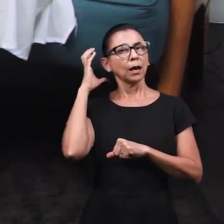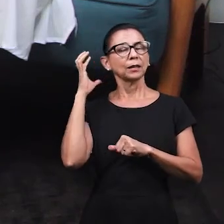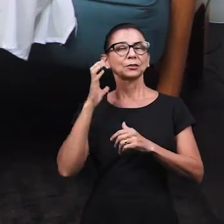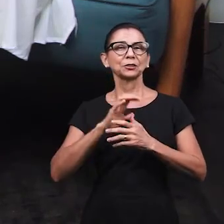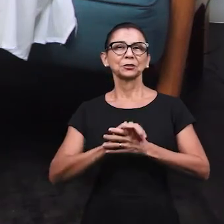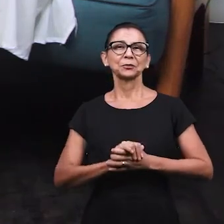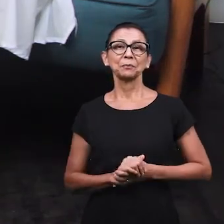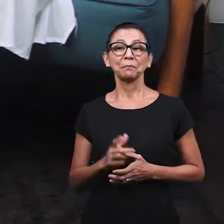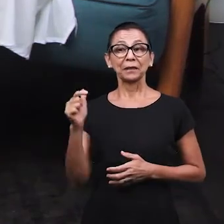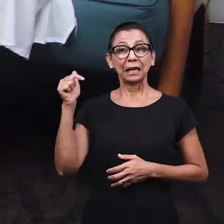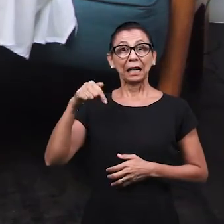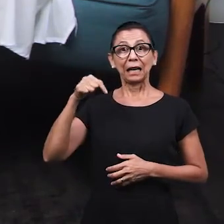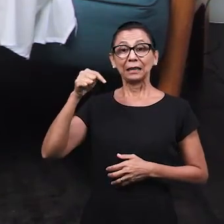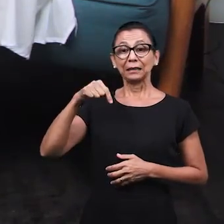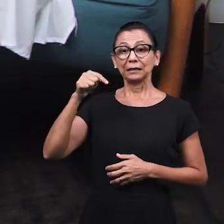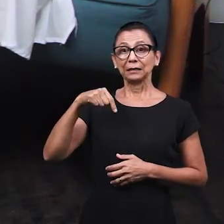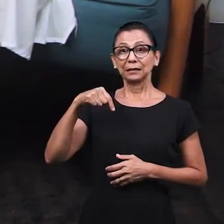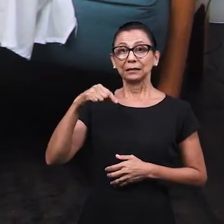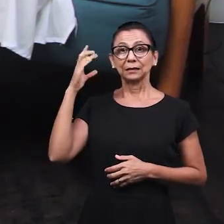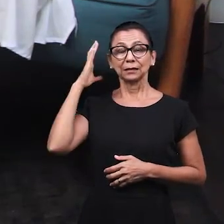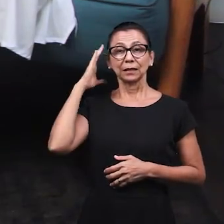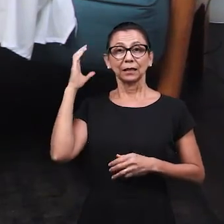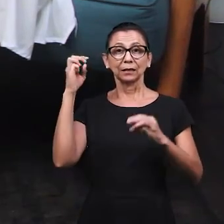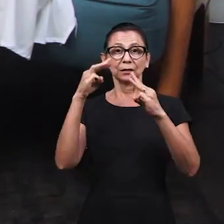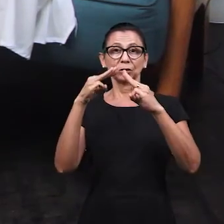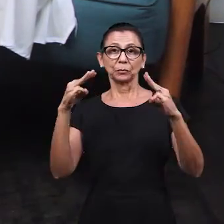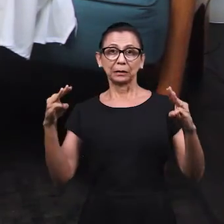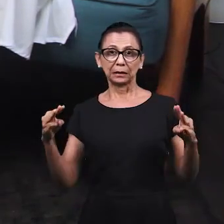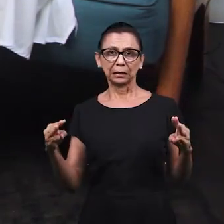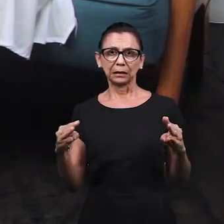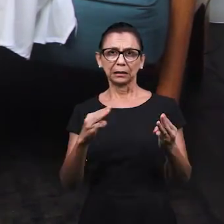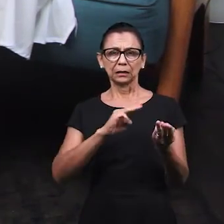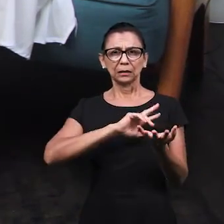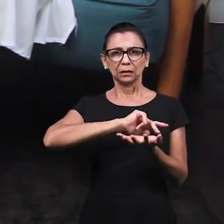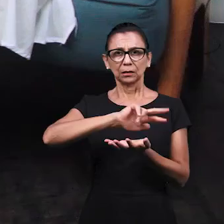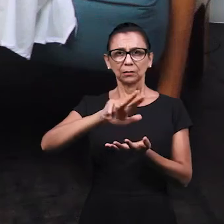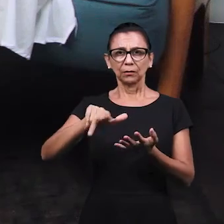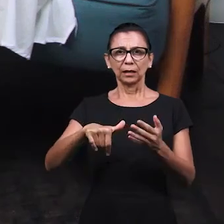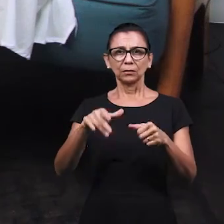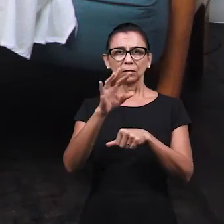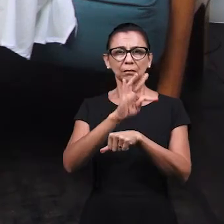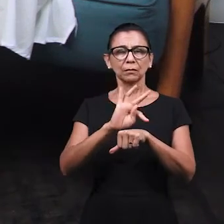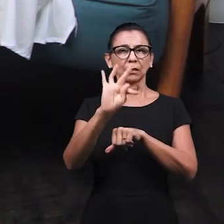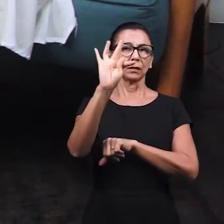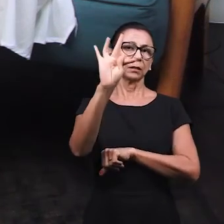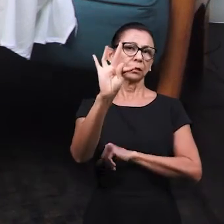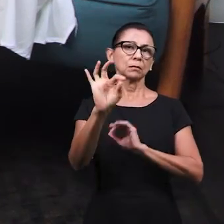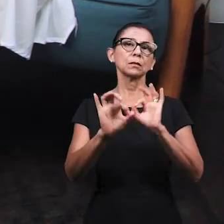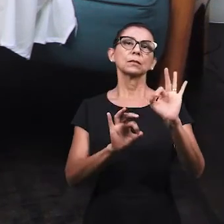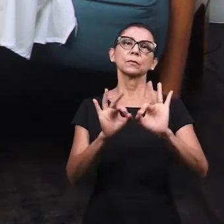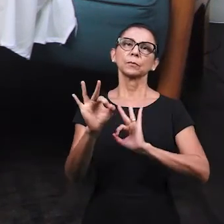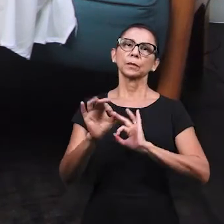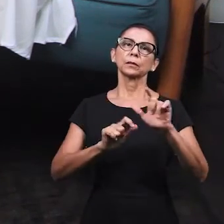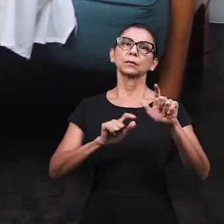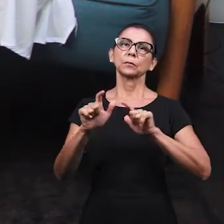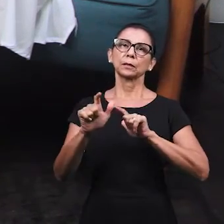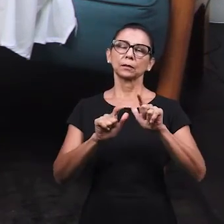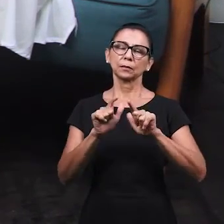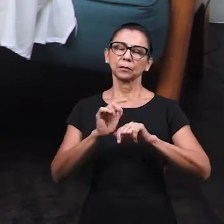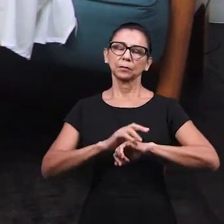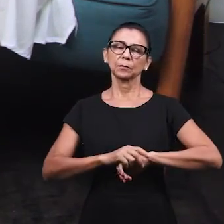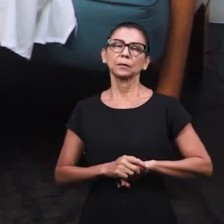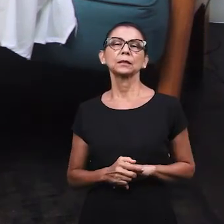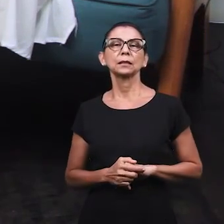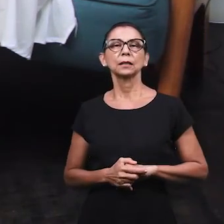várias pessoas aqui da Rádio Manaim, vários técnicos que exatamente fizeram esse curso e se prepararam assim para trabalhar e desempenhar o seu